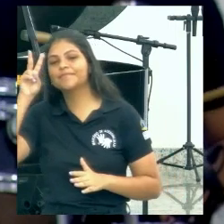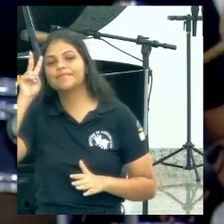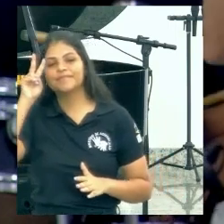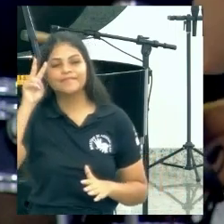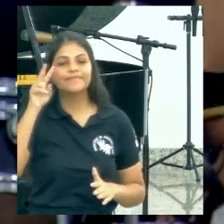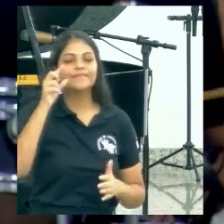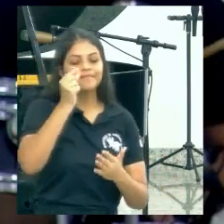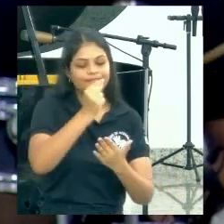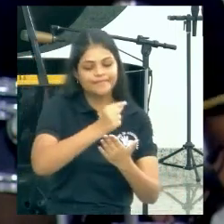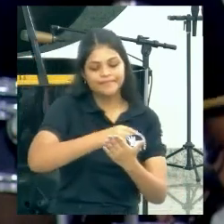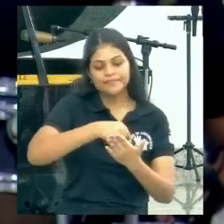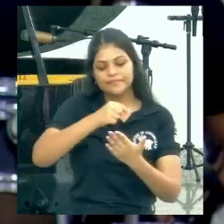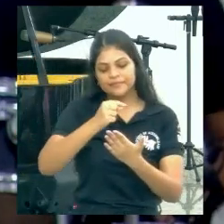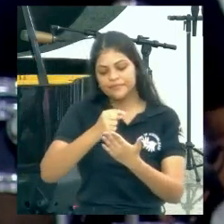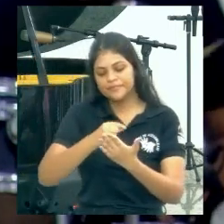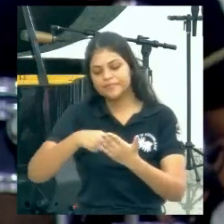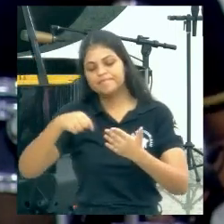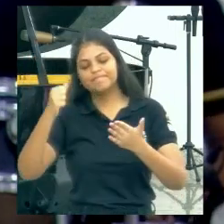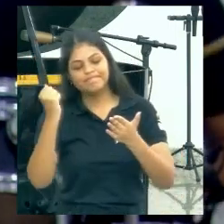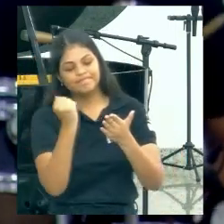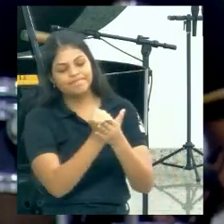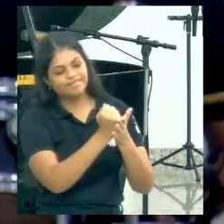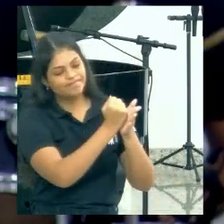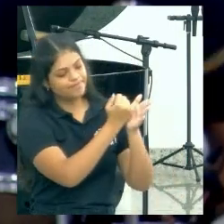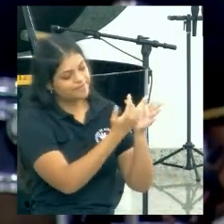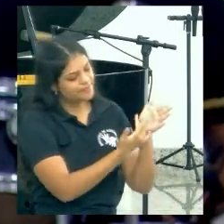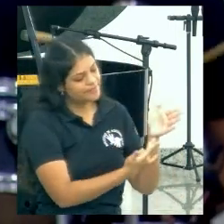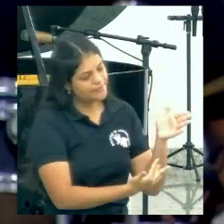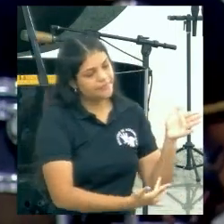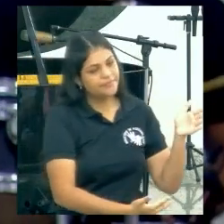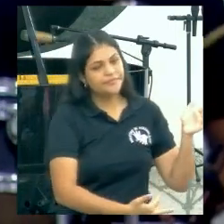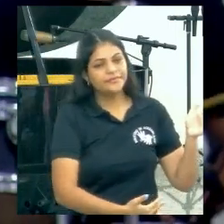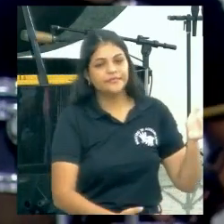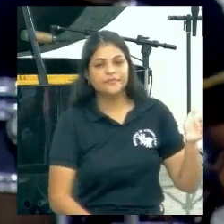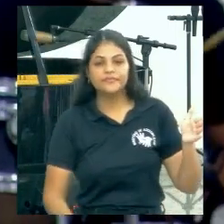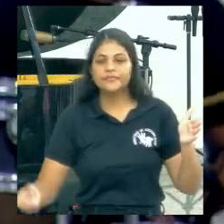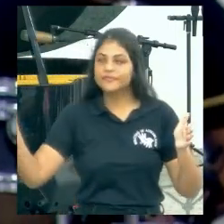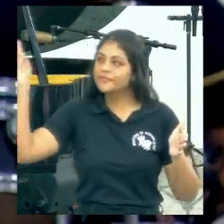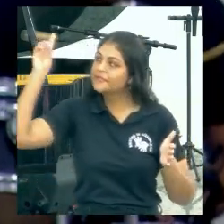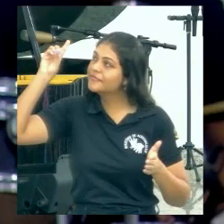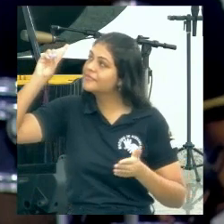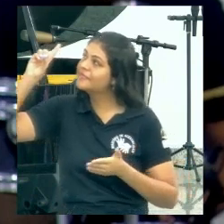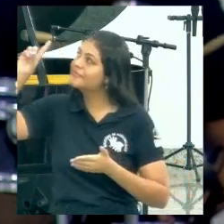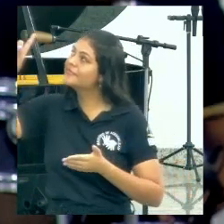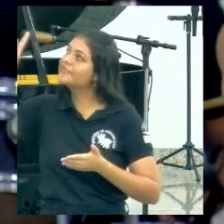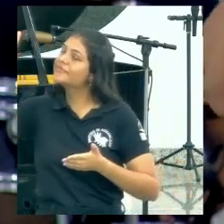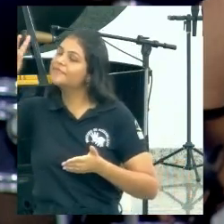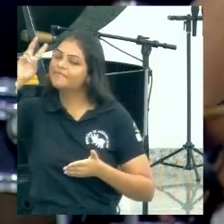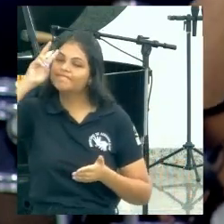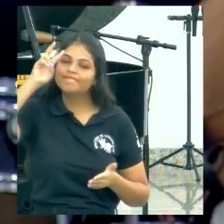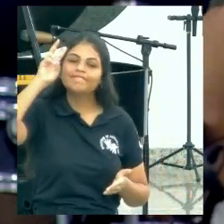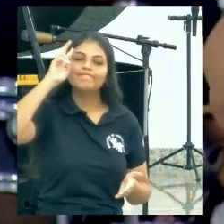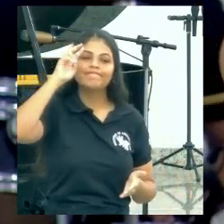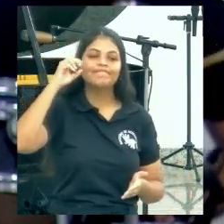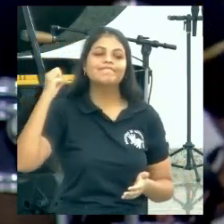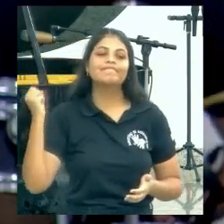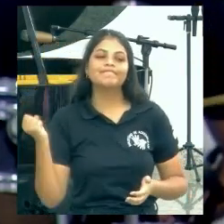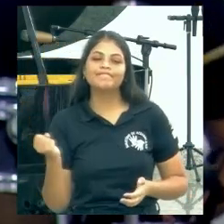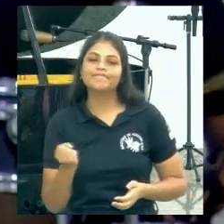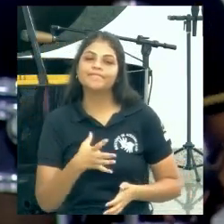escrevendo com o meu próprio sangue um capítulo novo.